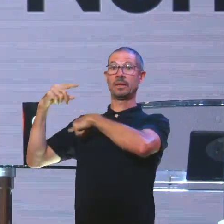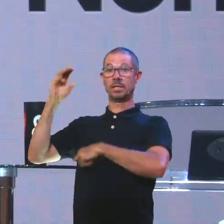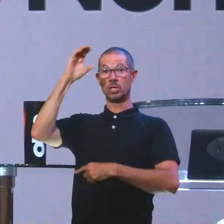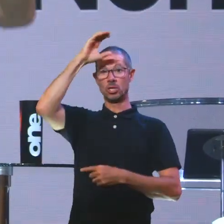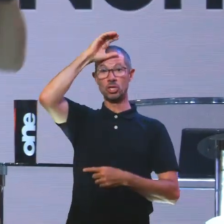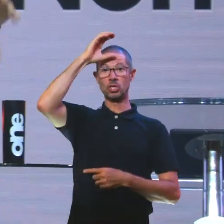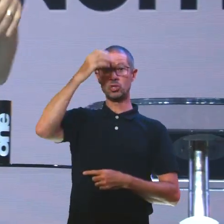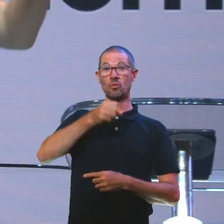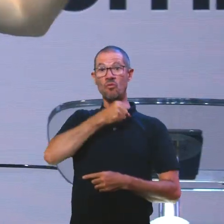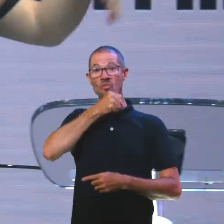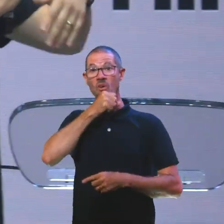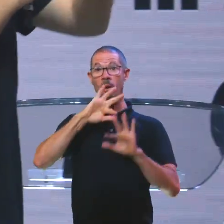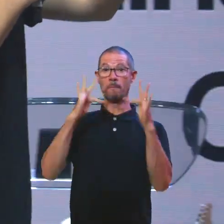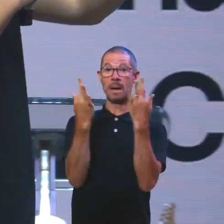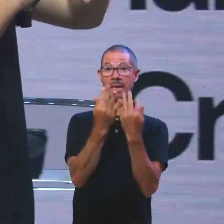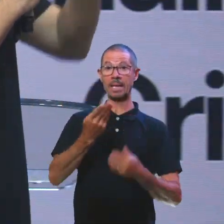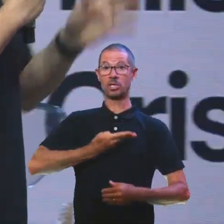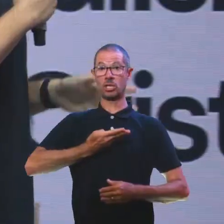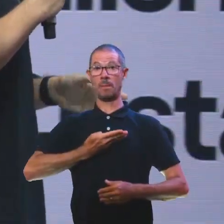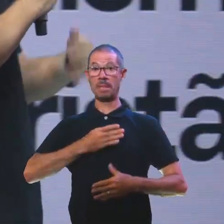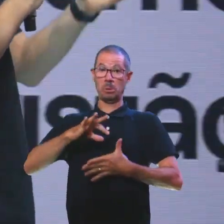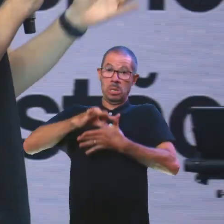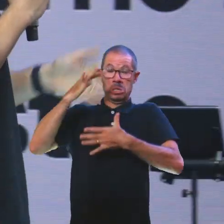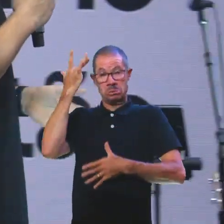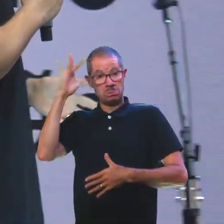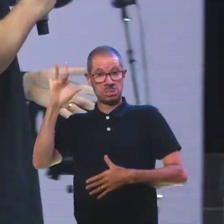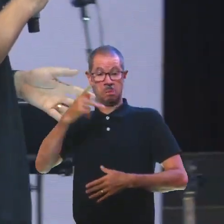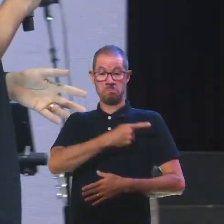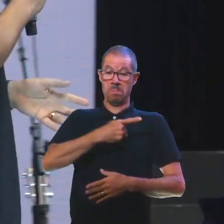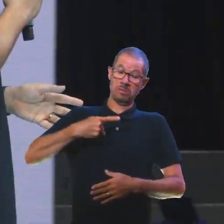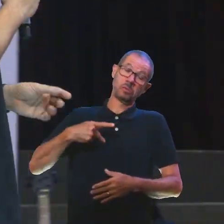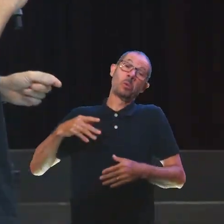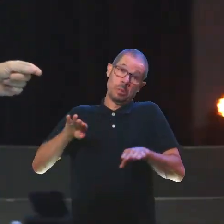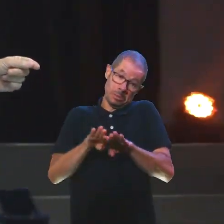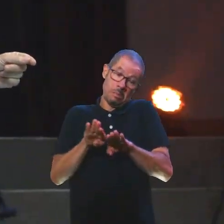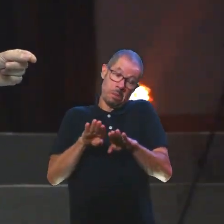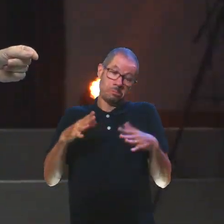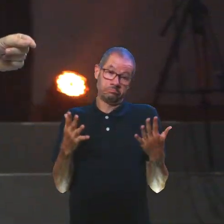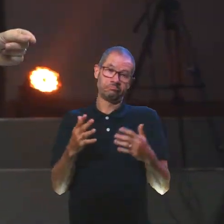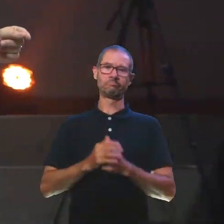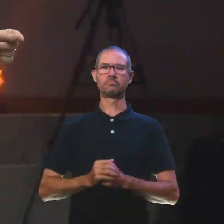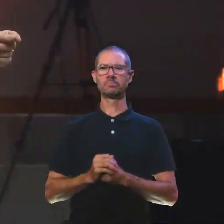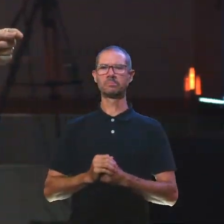tios, avós, algum parente, algum amigo, algum líder, não sei, de algum pastor, talvez até.